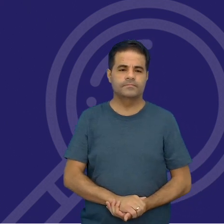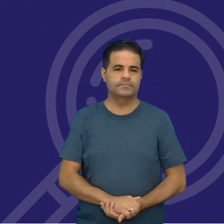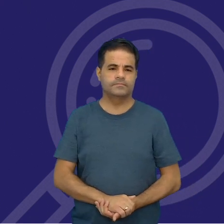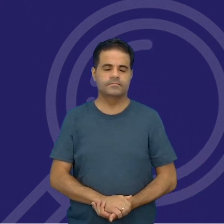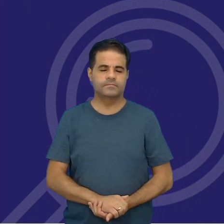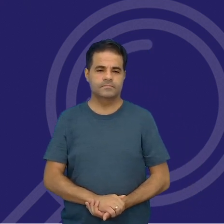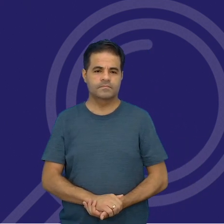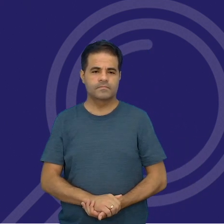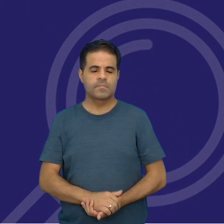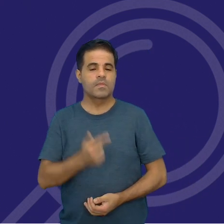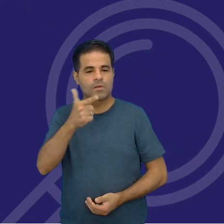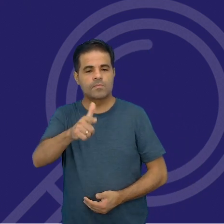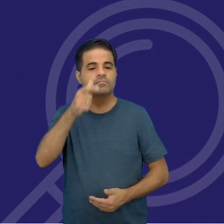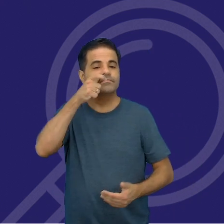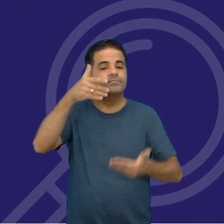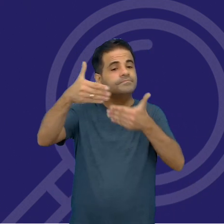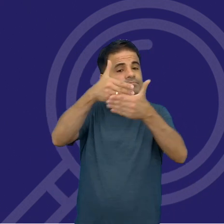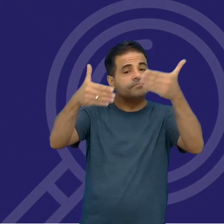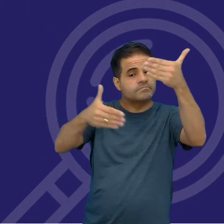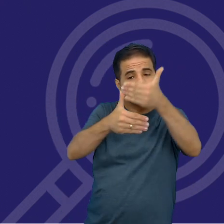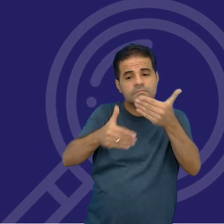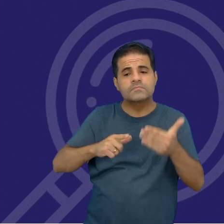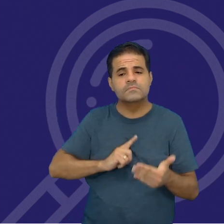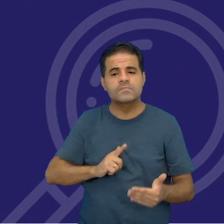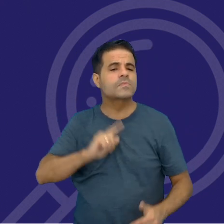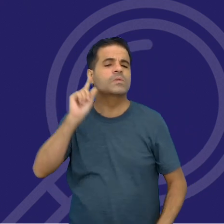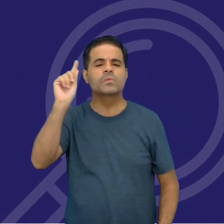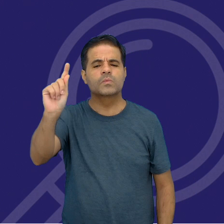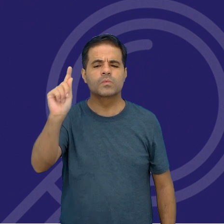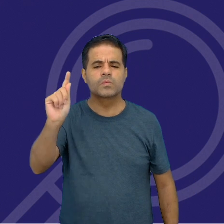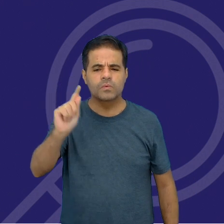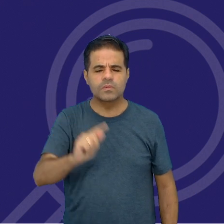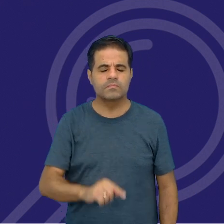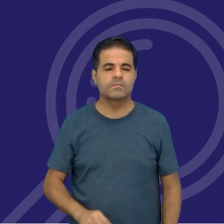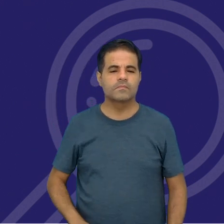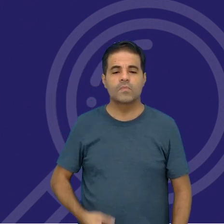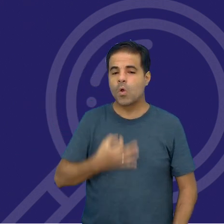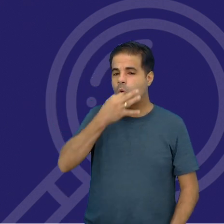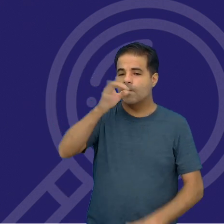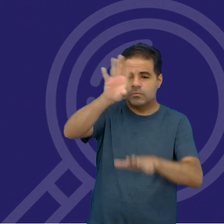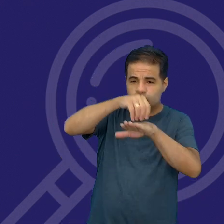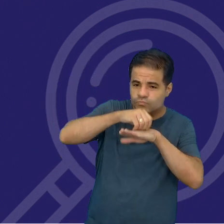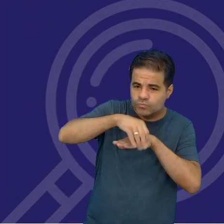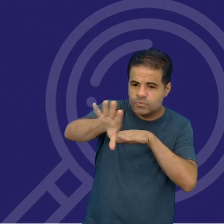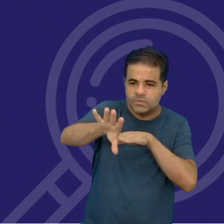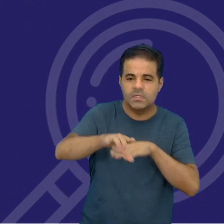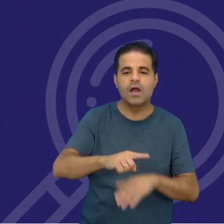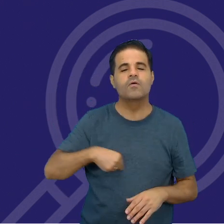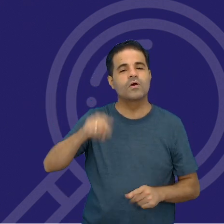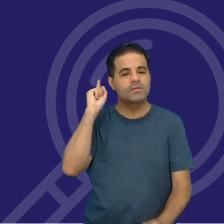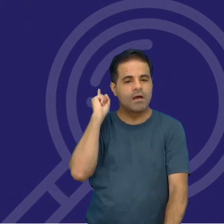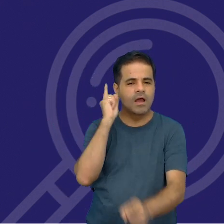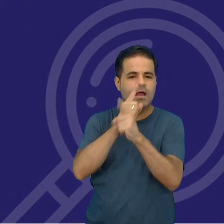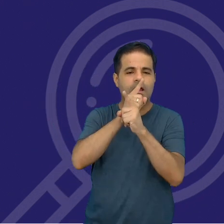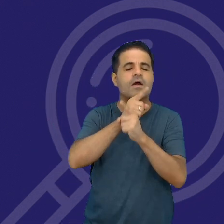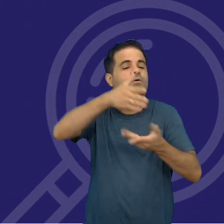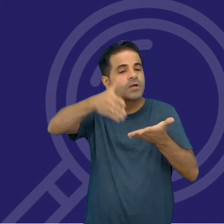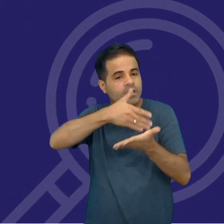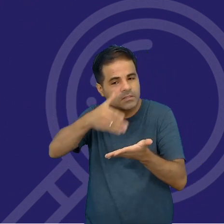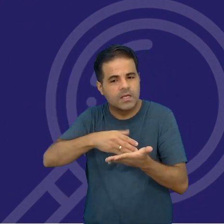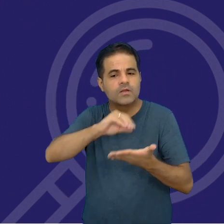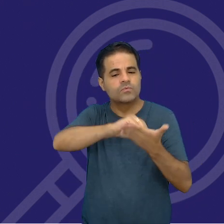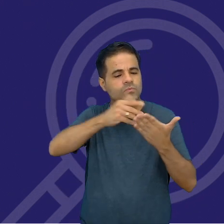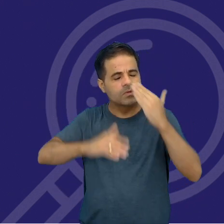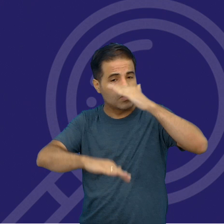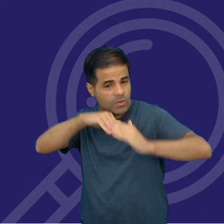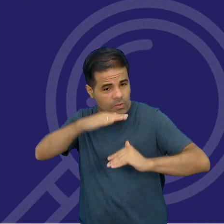Bom, no próximo slide, nós temos uma sugestão, né, que a gente encontrou no caderno Currículo